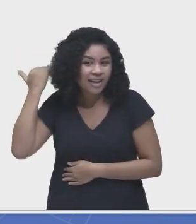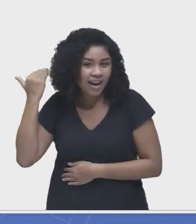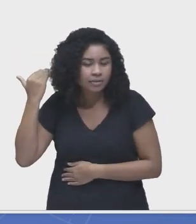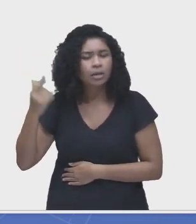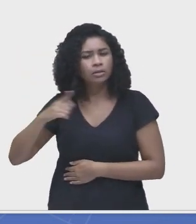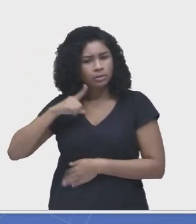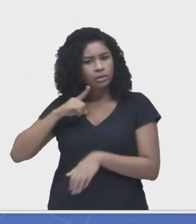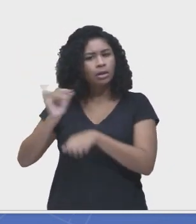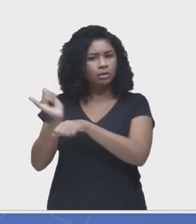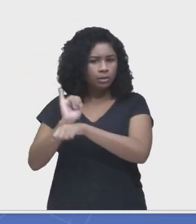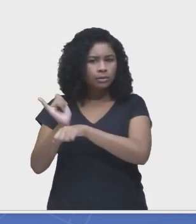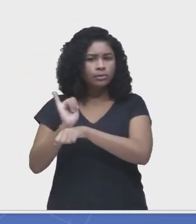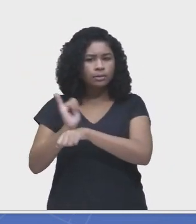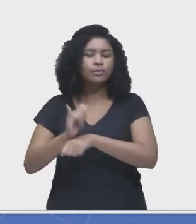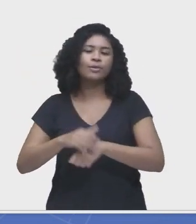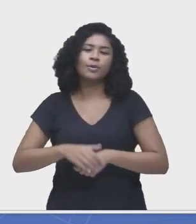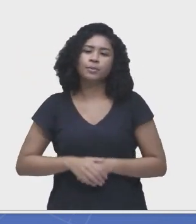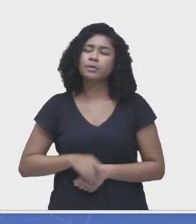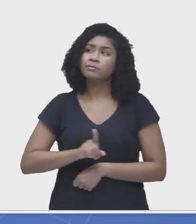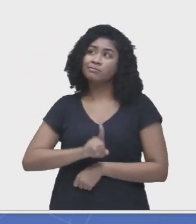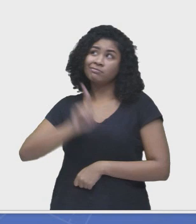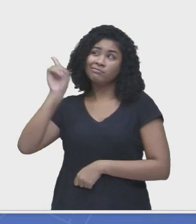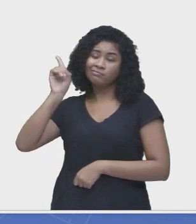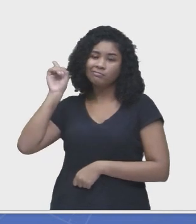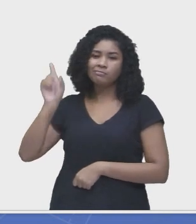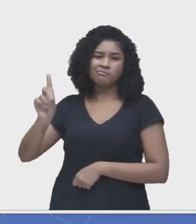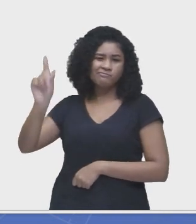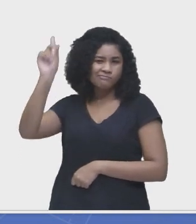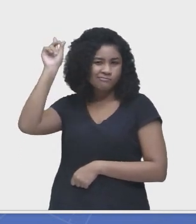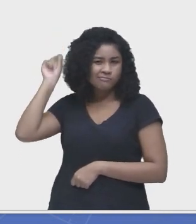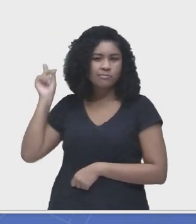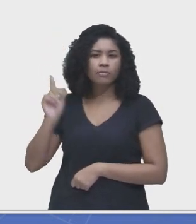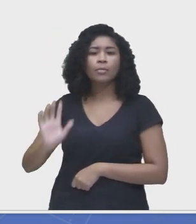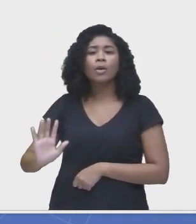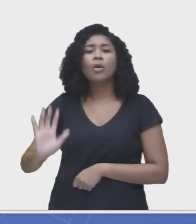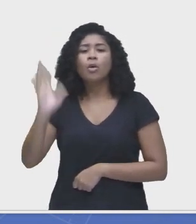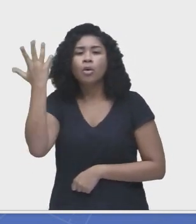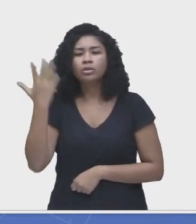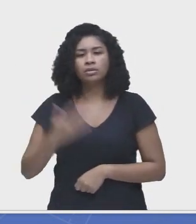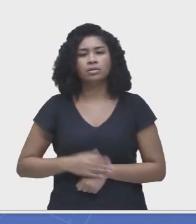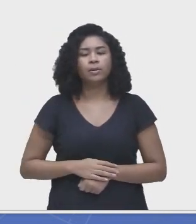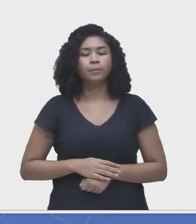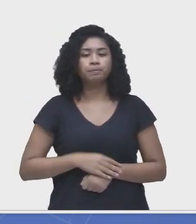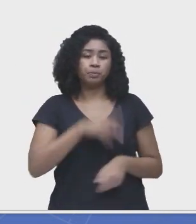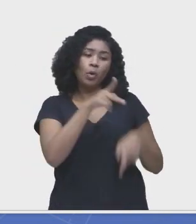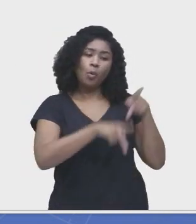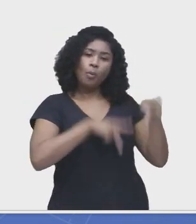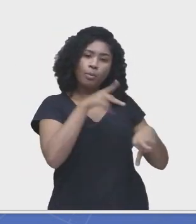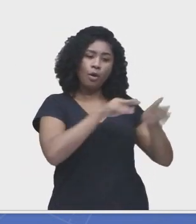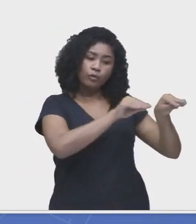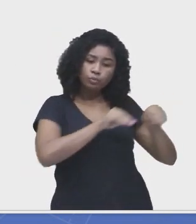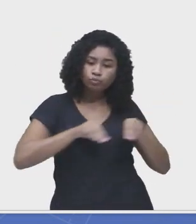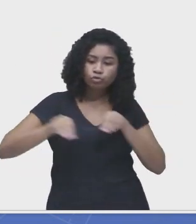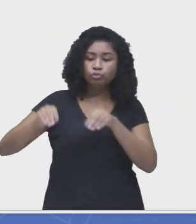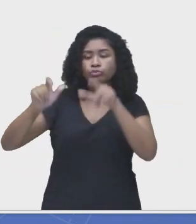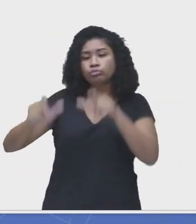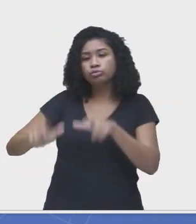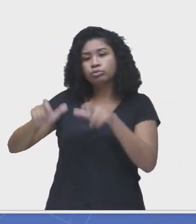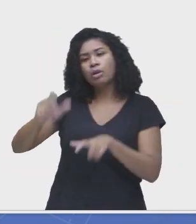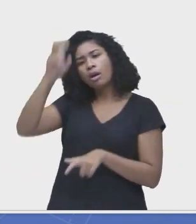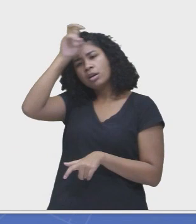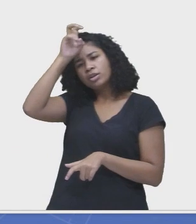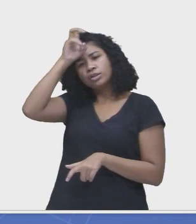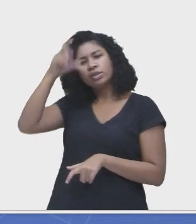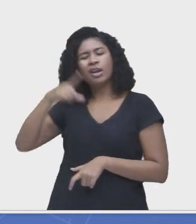Império, os hebreus vão se alojar no Egito. No início, gente, eles estavam ali numa relação de muita